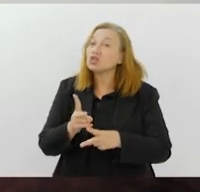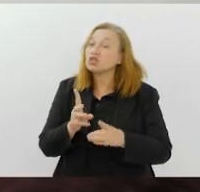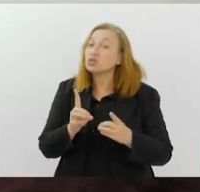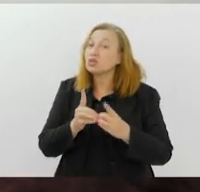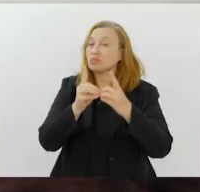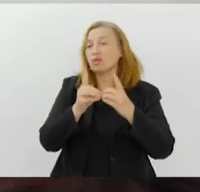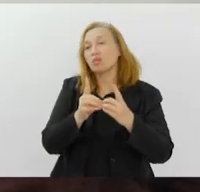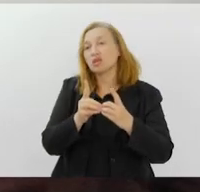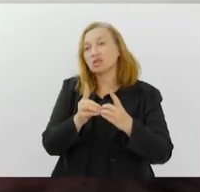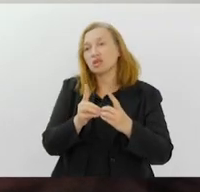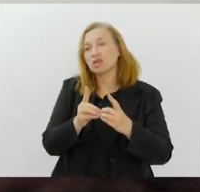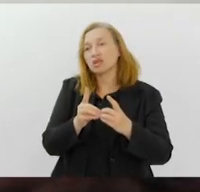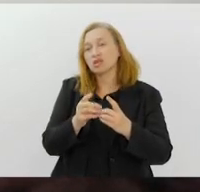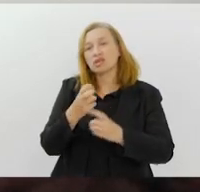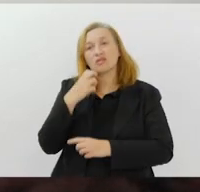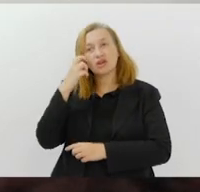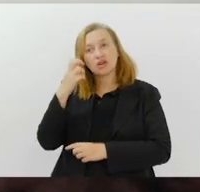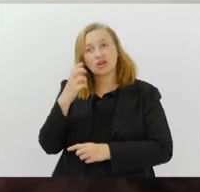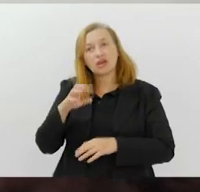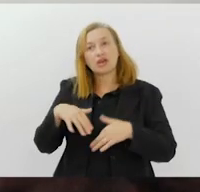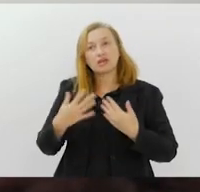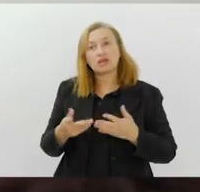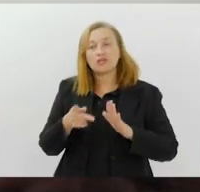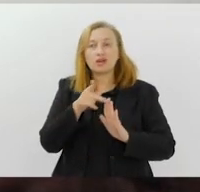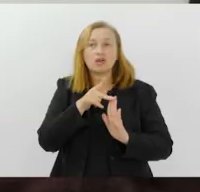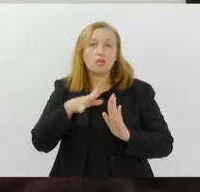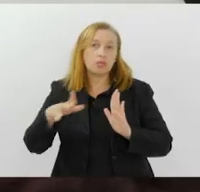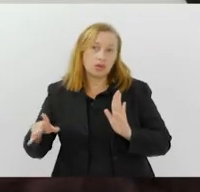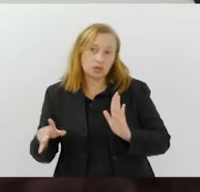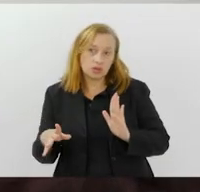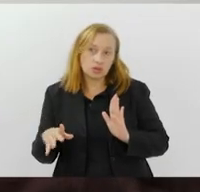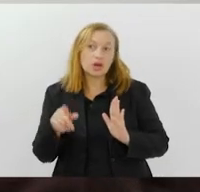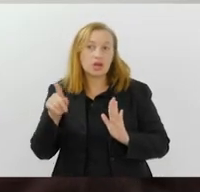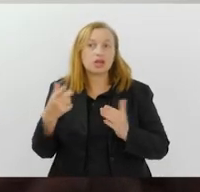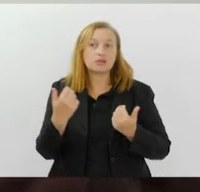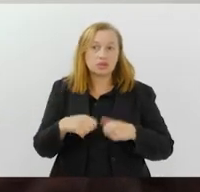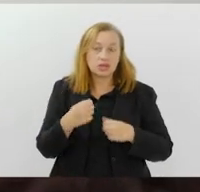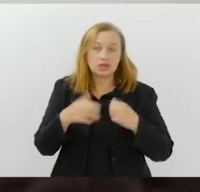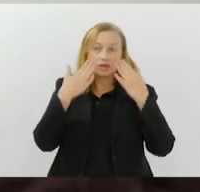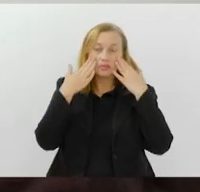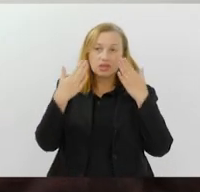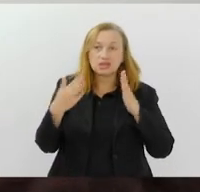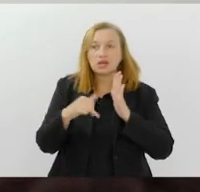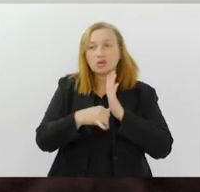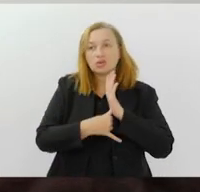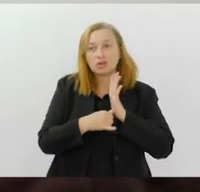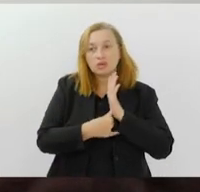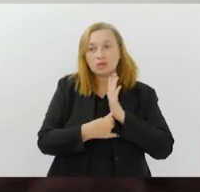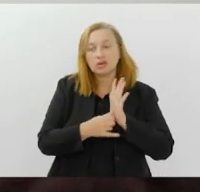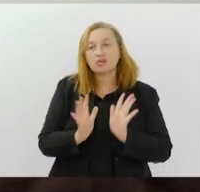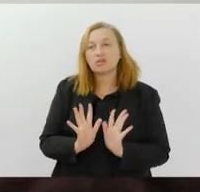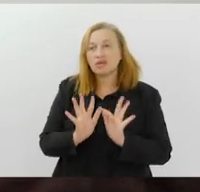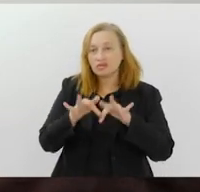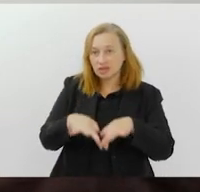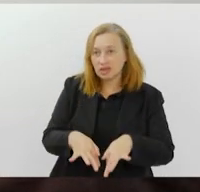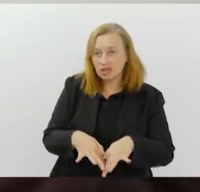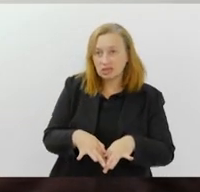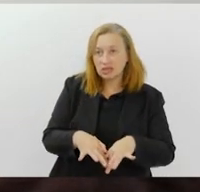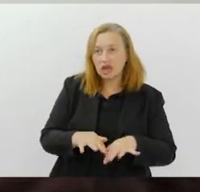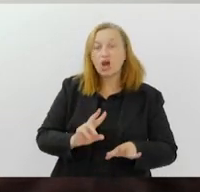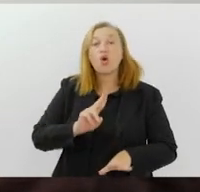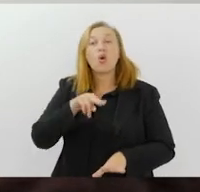constrangimento E aí foi dito que é um protocolo que eles precisam apresentar o documento para encerrar a abordagem ou